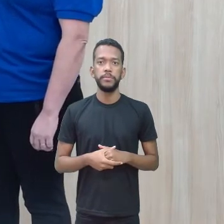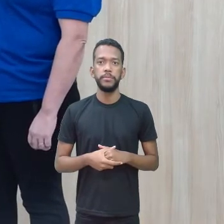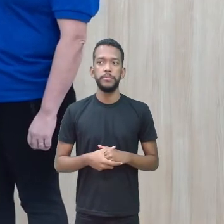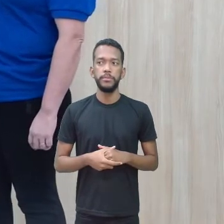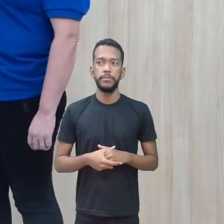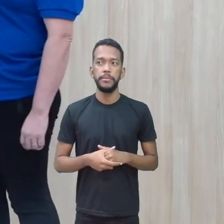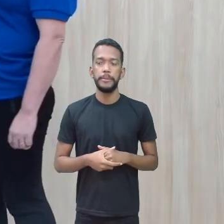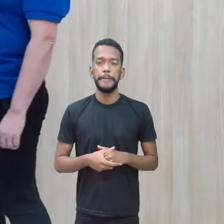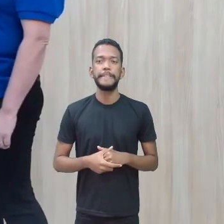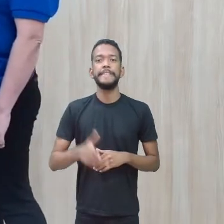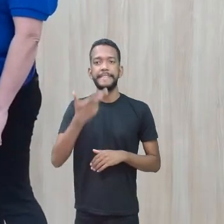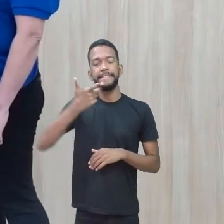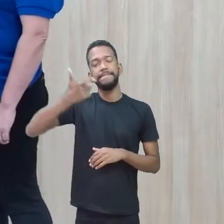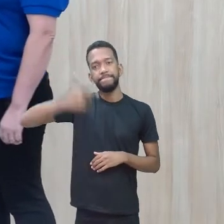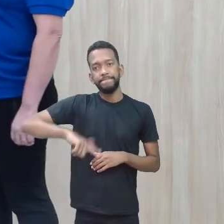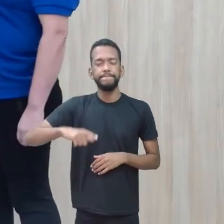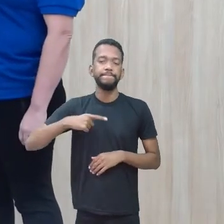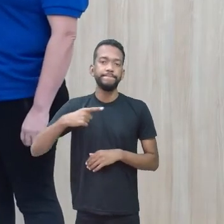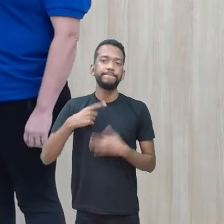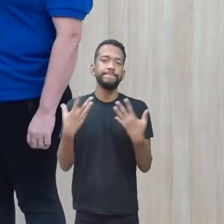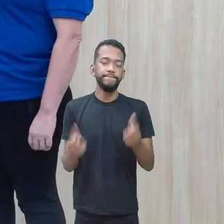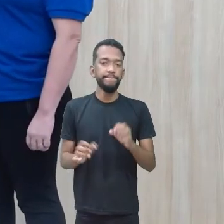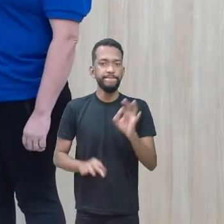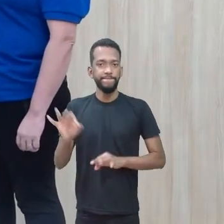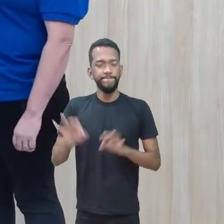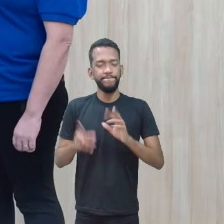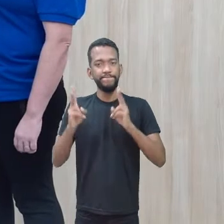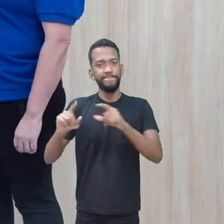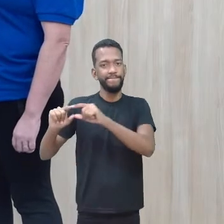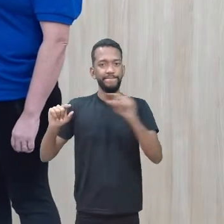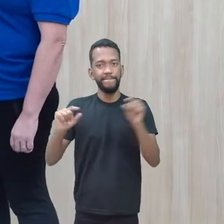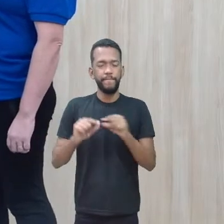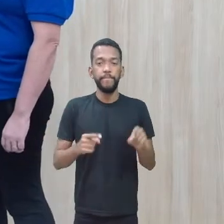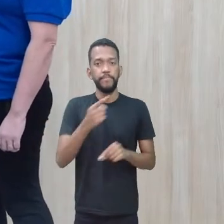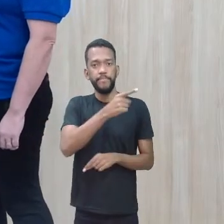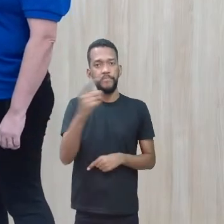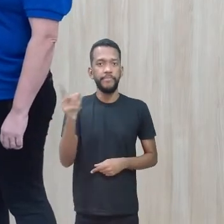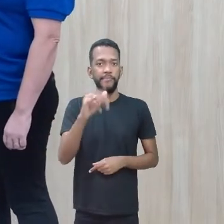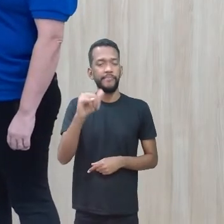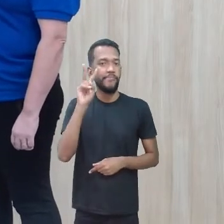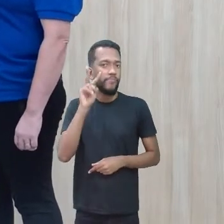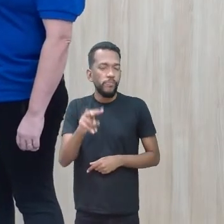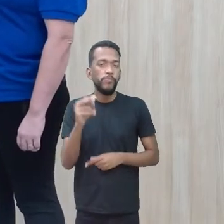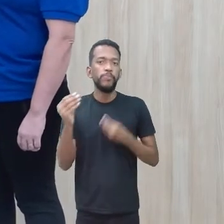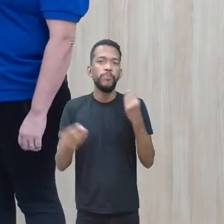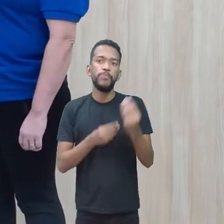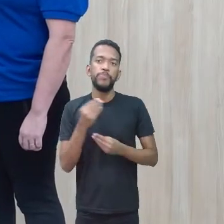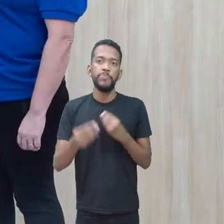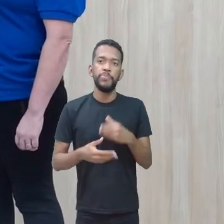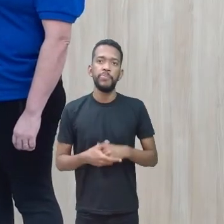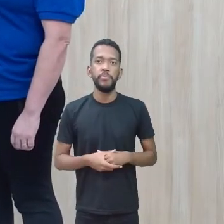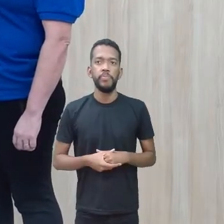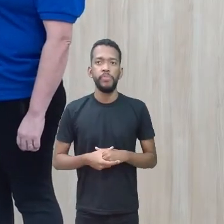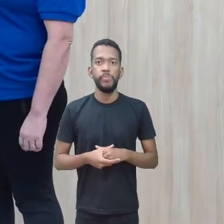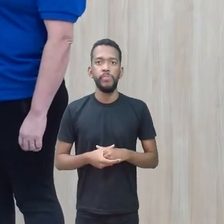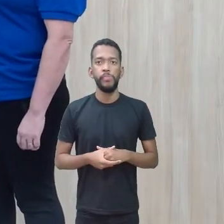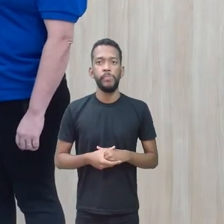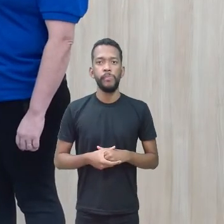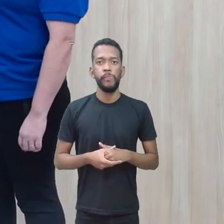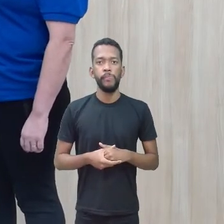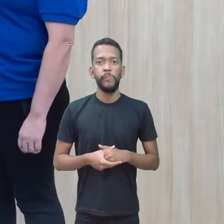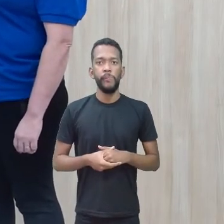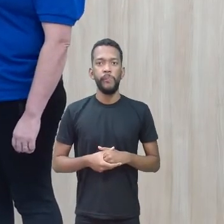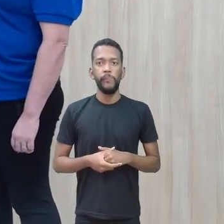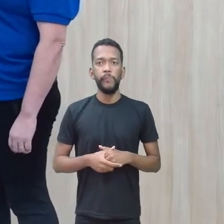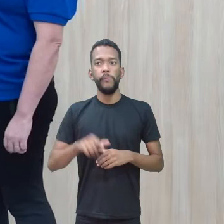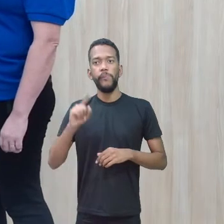Nesta reescrita, não é, nós vamos organizar a mesma frase, vocês irão ver, com a conjunção